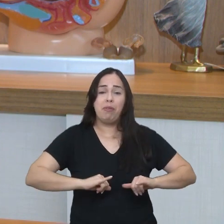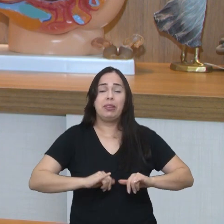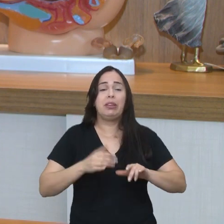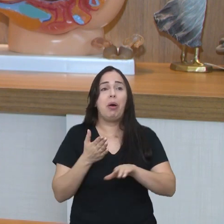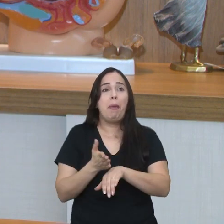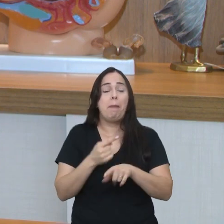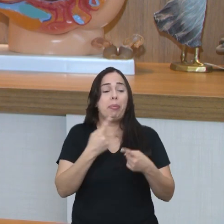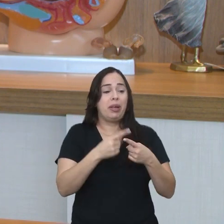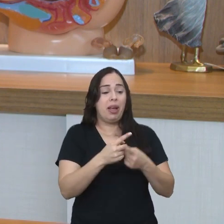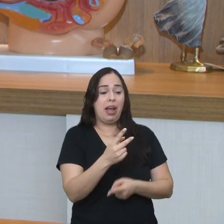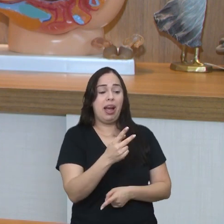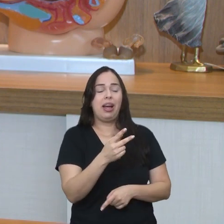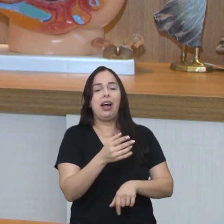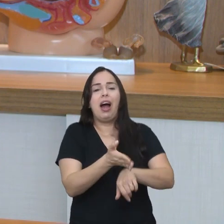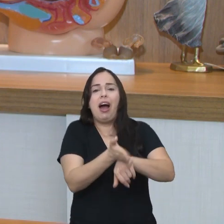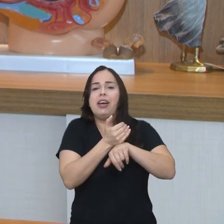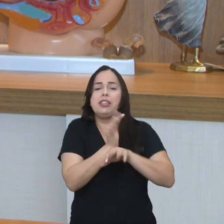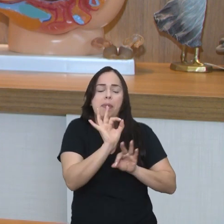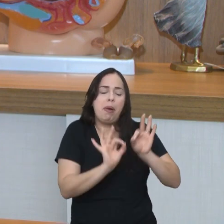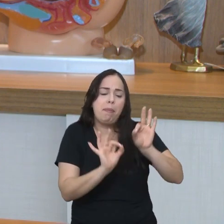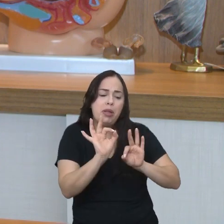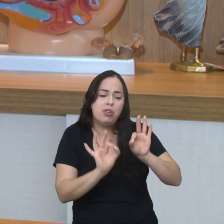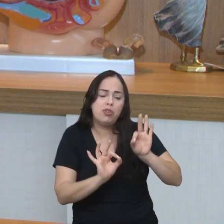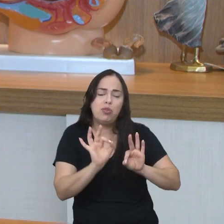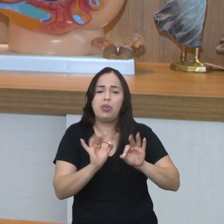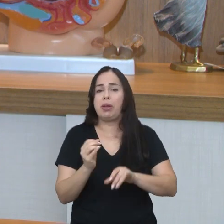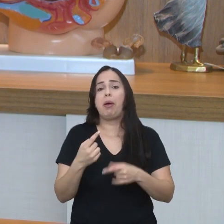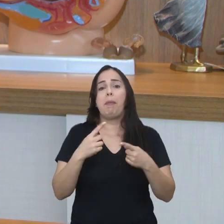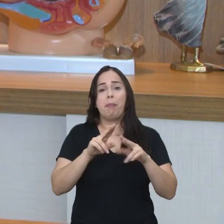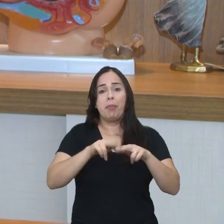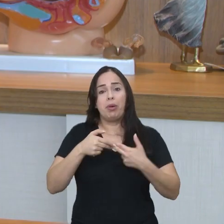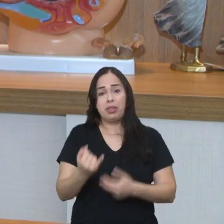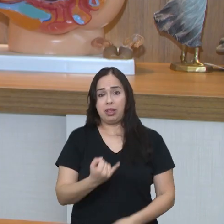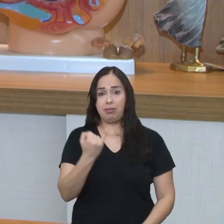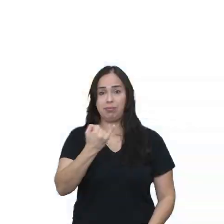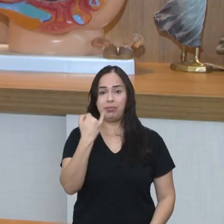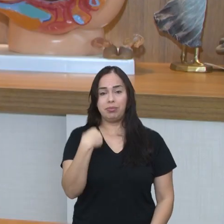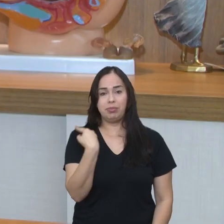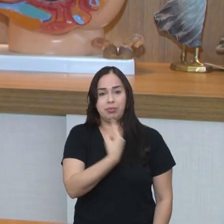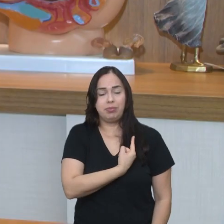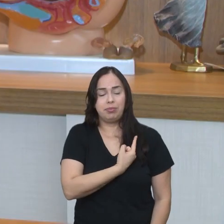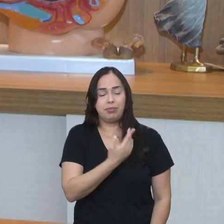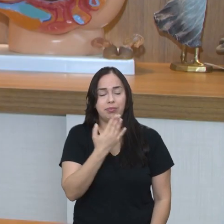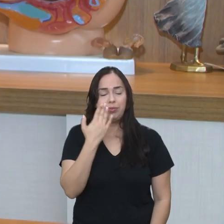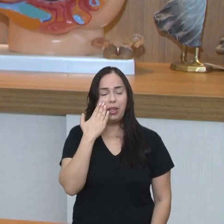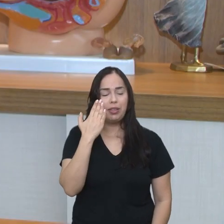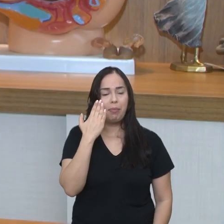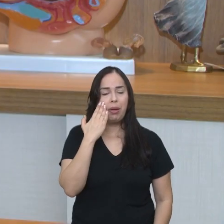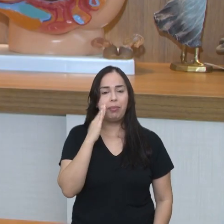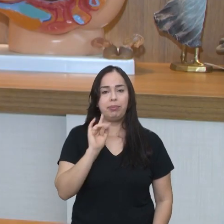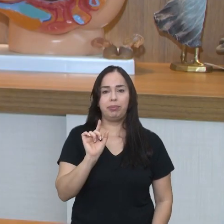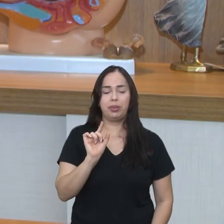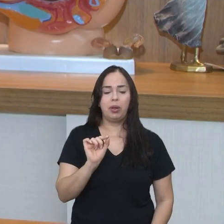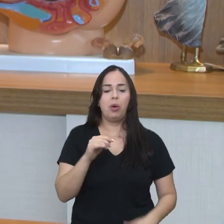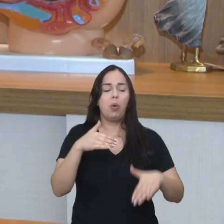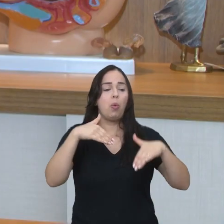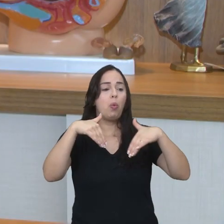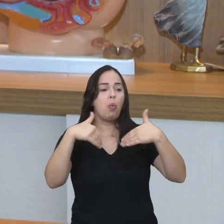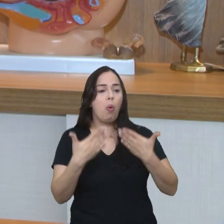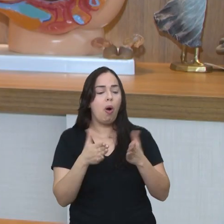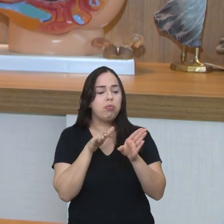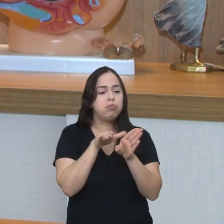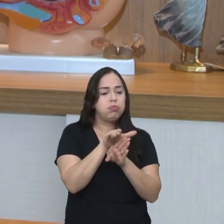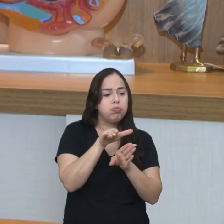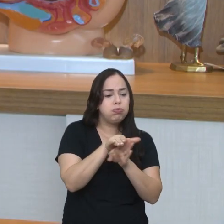que teve toda uma programação prévia Para que acontecesse de uma forma segura por isso é muito importante que a gente saiba